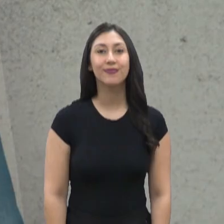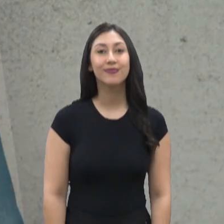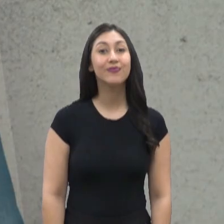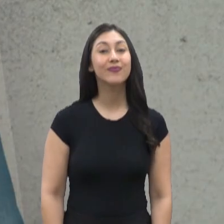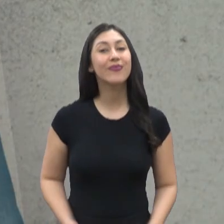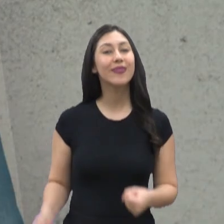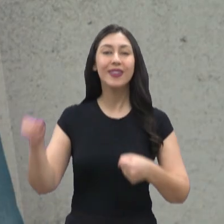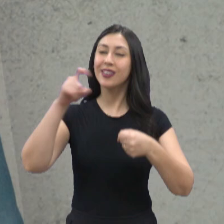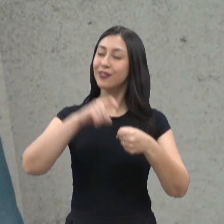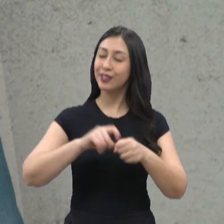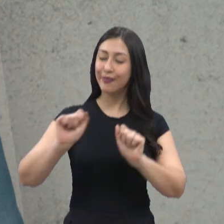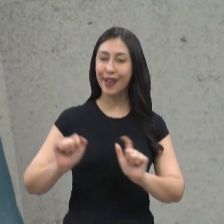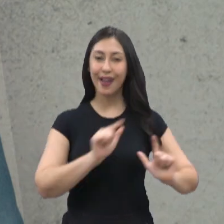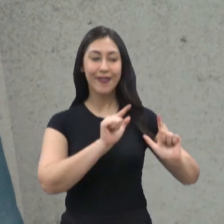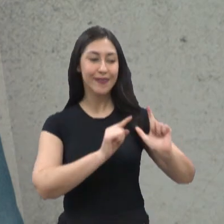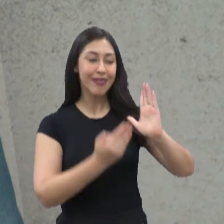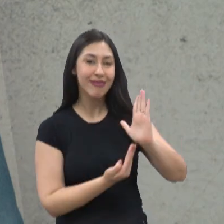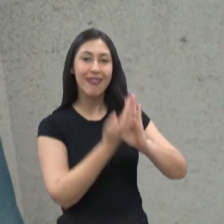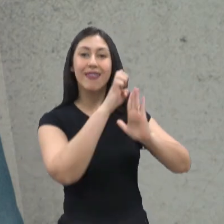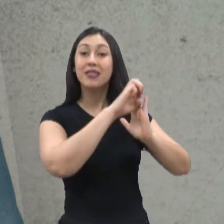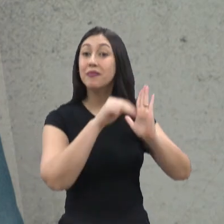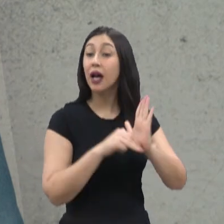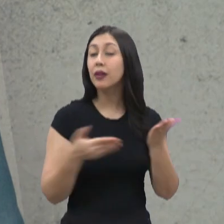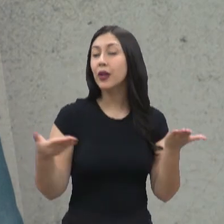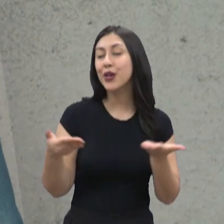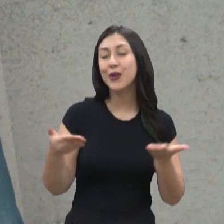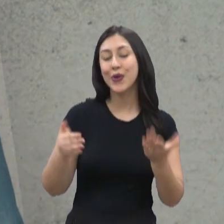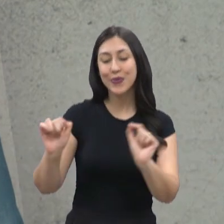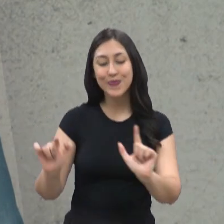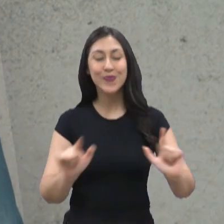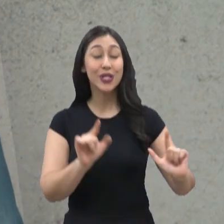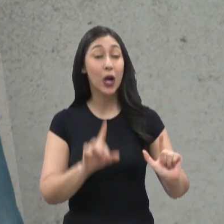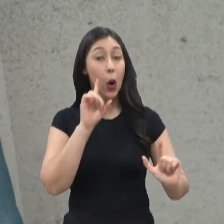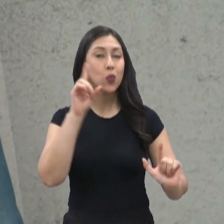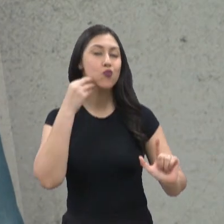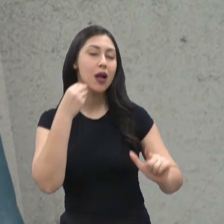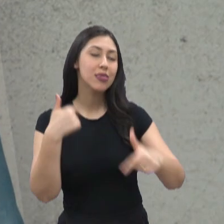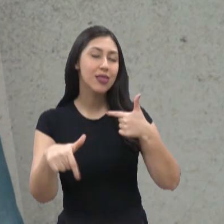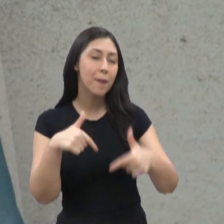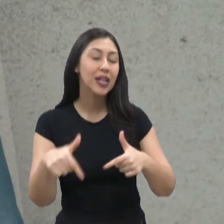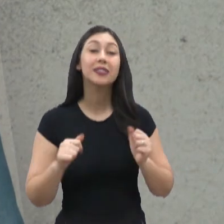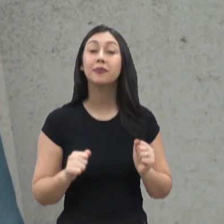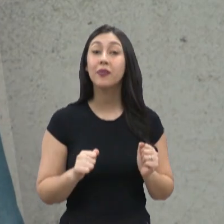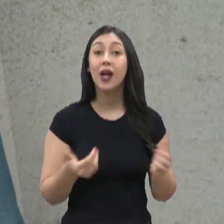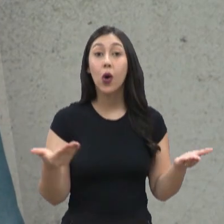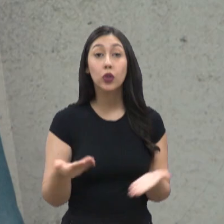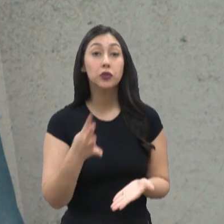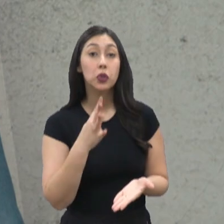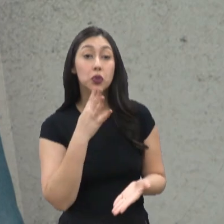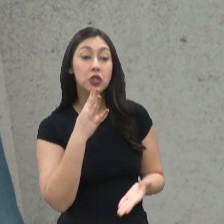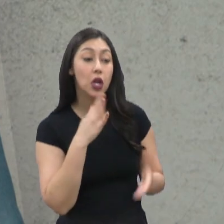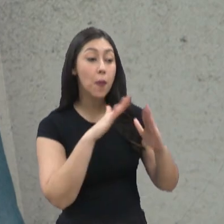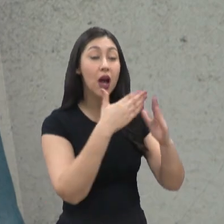Estamos de volta com o Estação Mercado e chegou o momento do quadro Job do Dia. A nossa equipe de reportagem foi em uma escola de treinamento